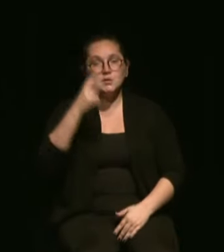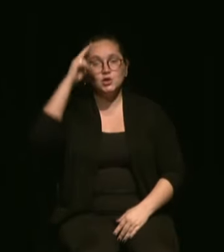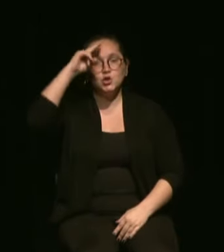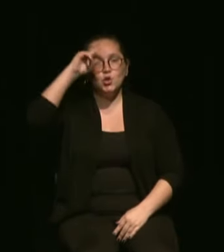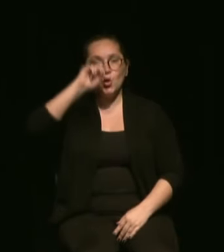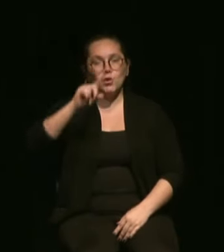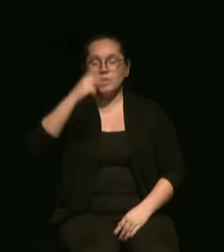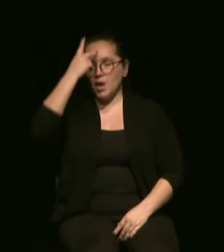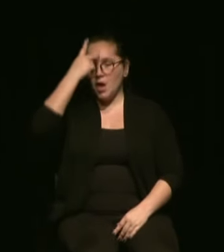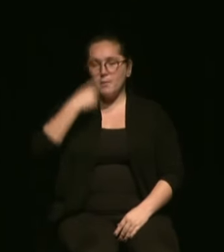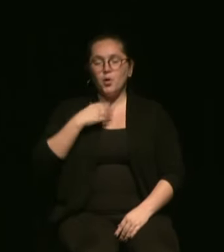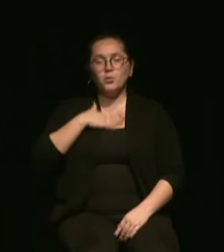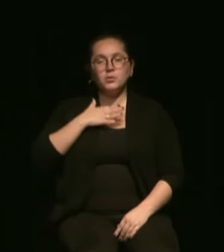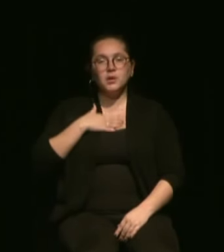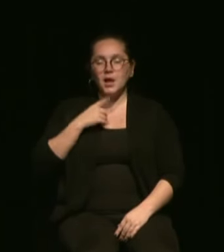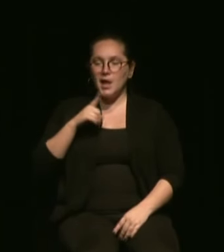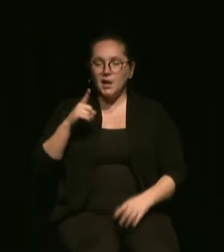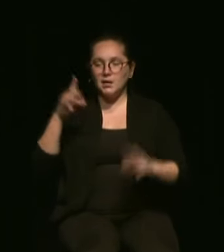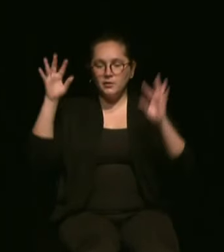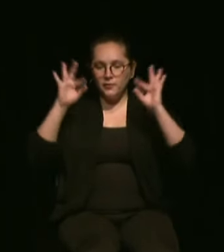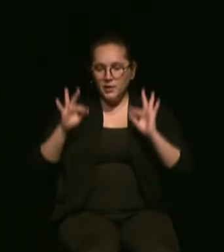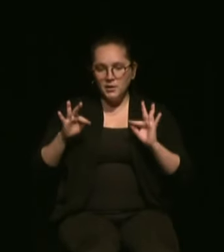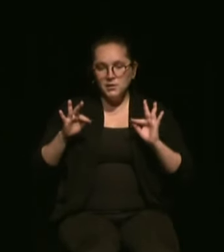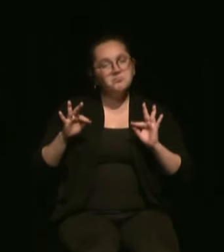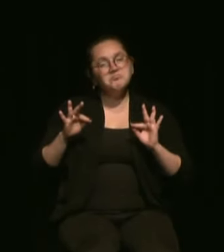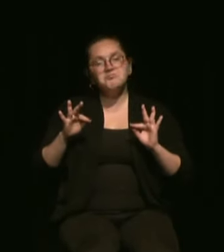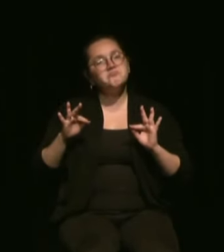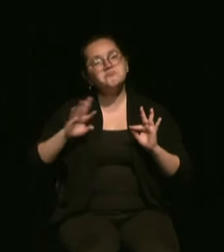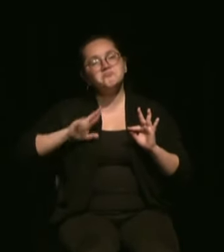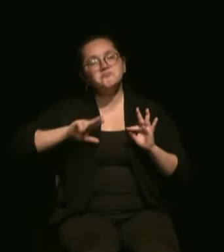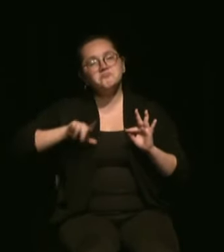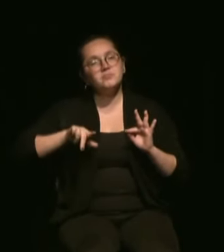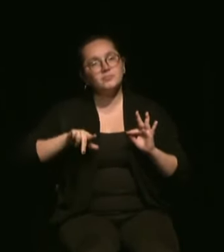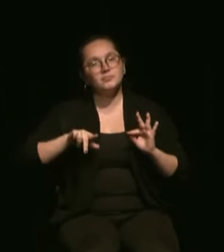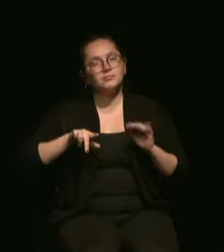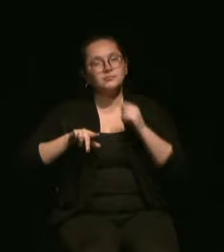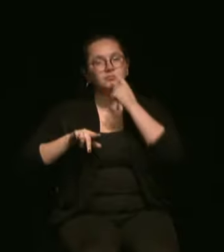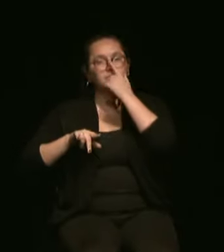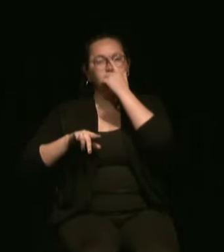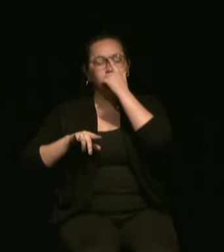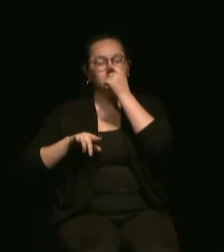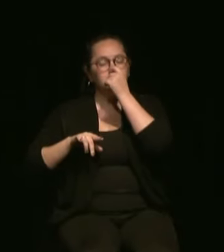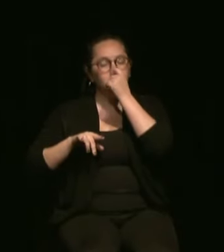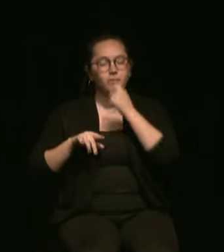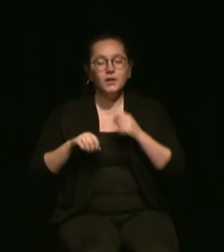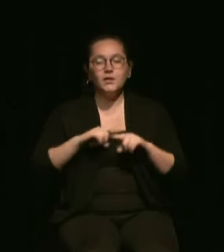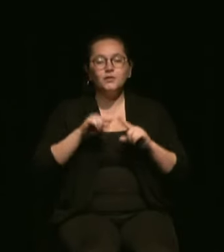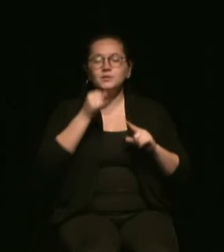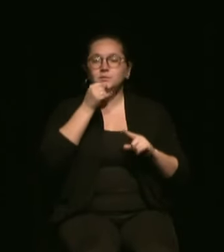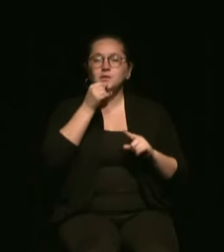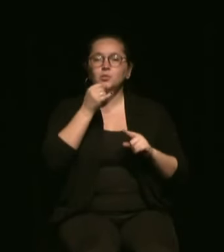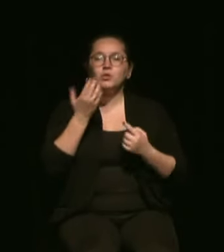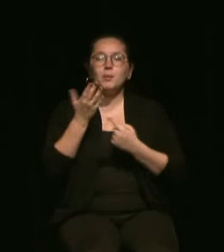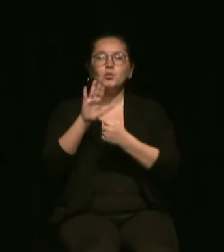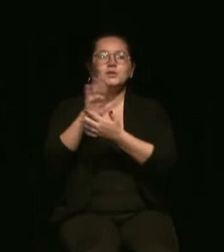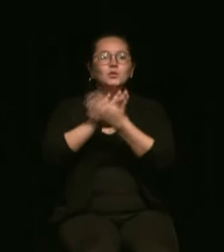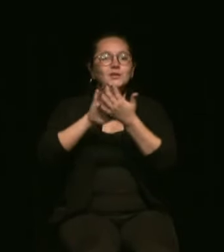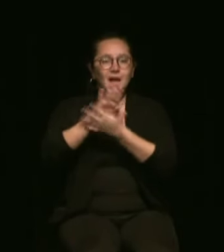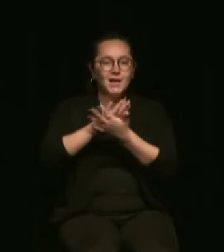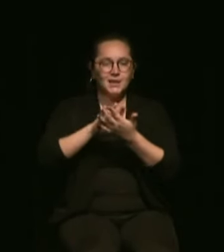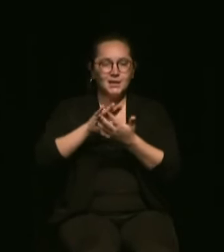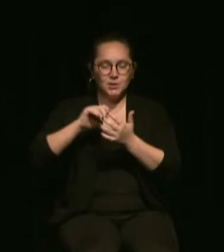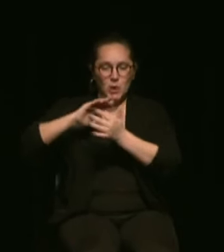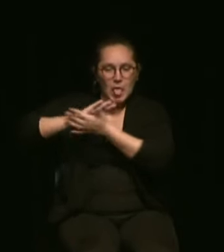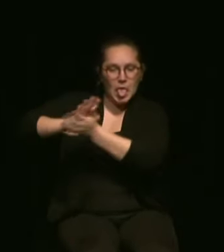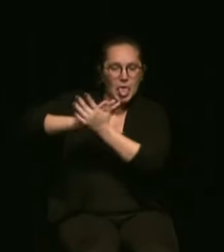questão dela, ela é infeliz. E você não está revelando nada do quadro geral e dos horrores da humanidade,